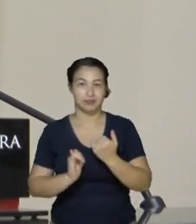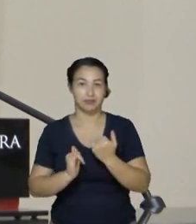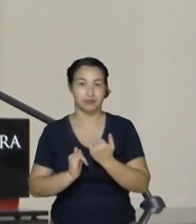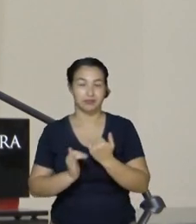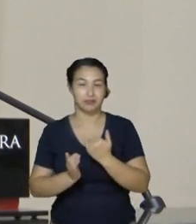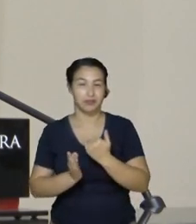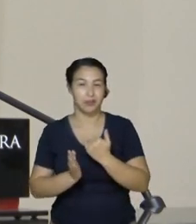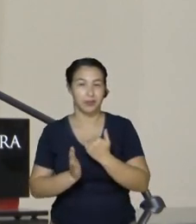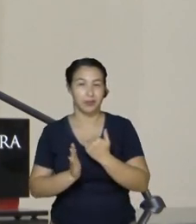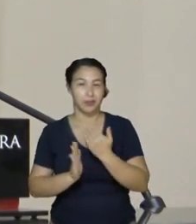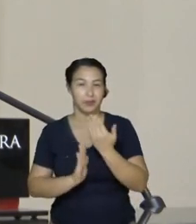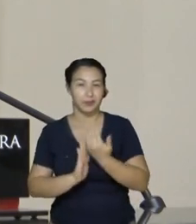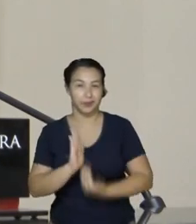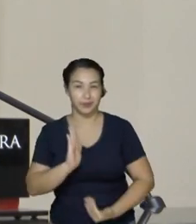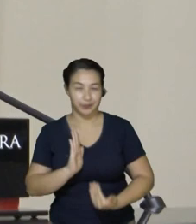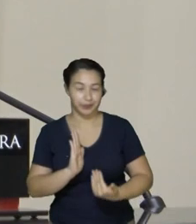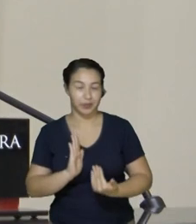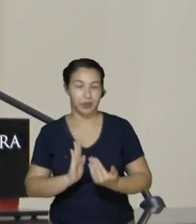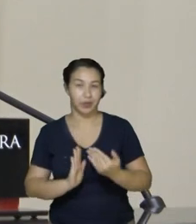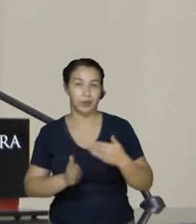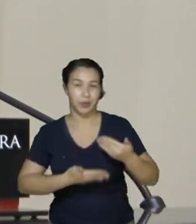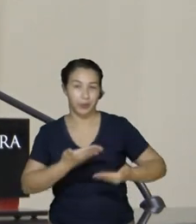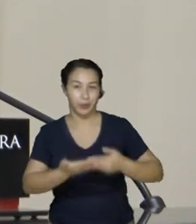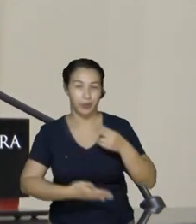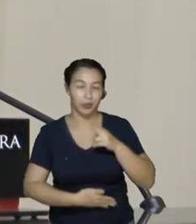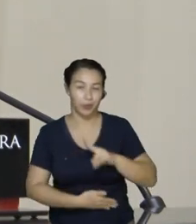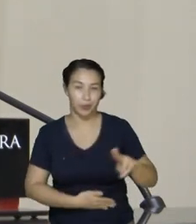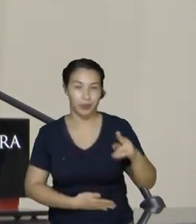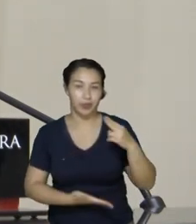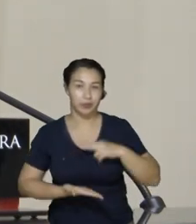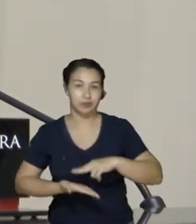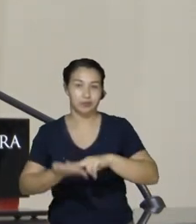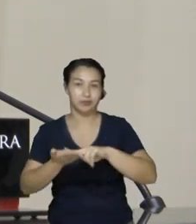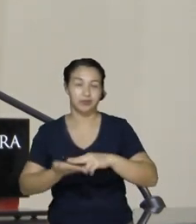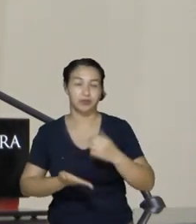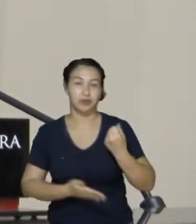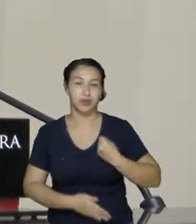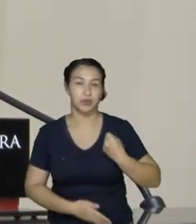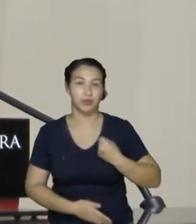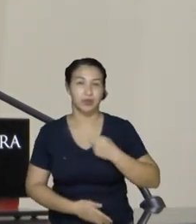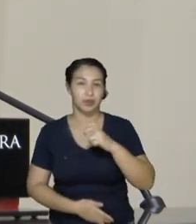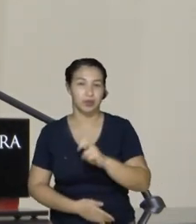único pelo processo nominal encaminhado pela mensagem número